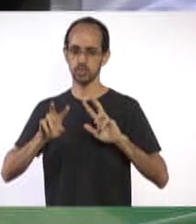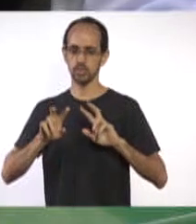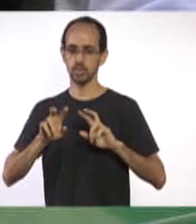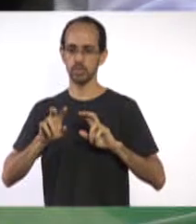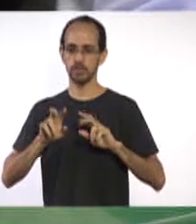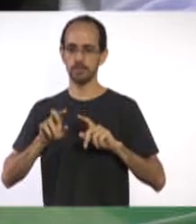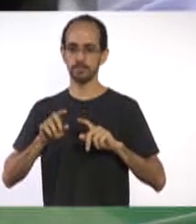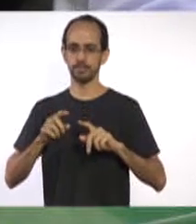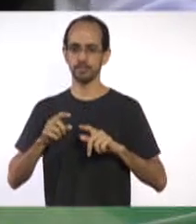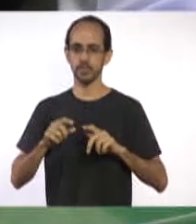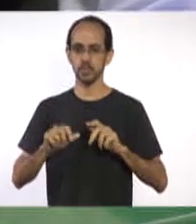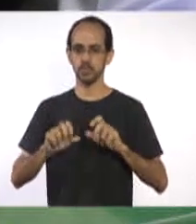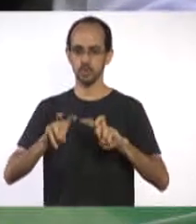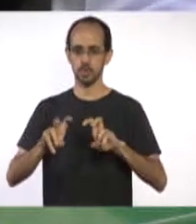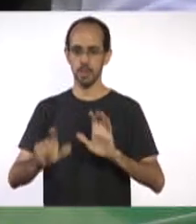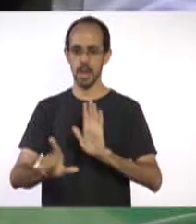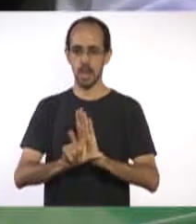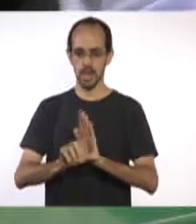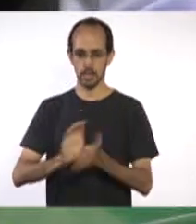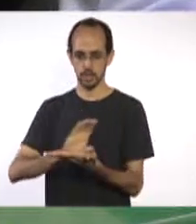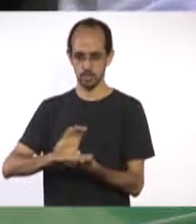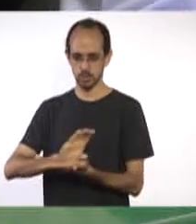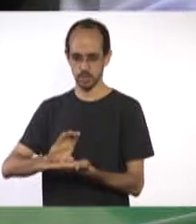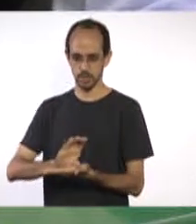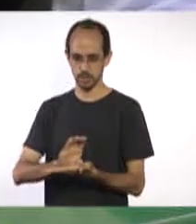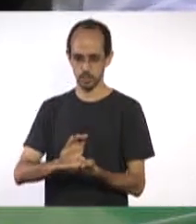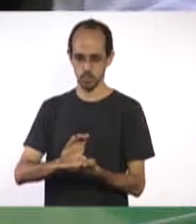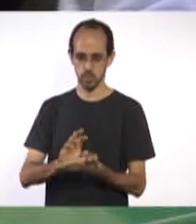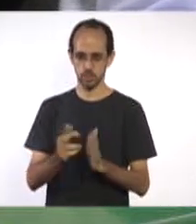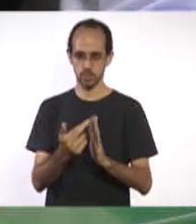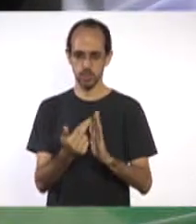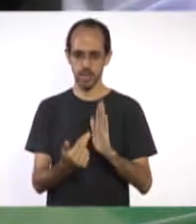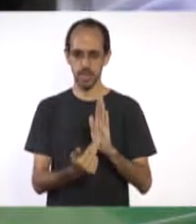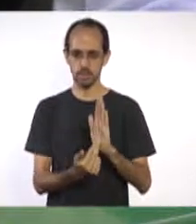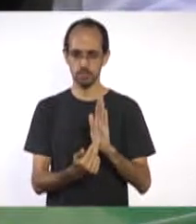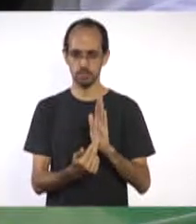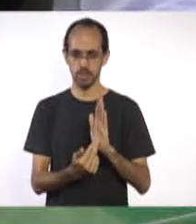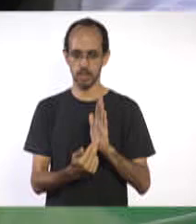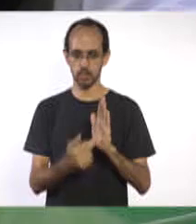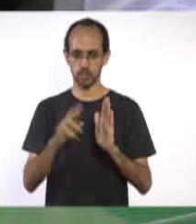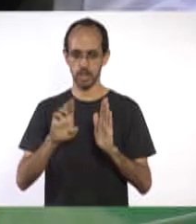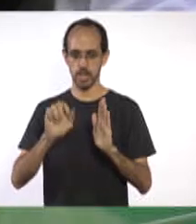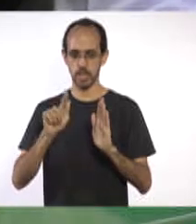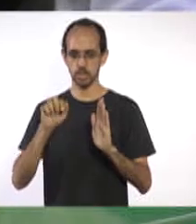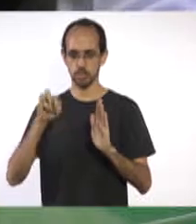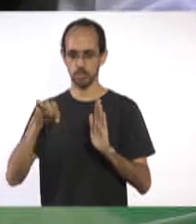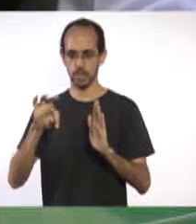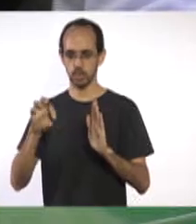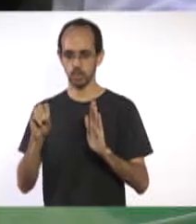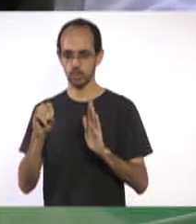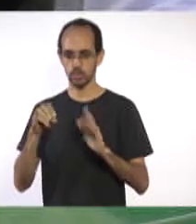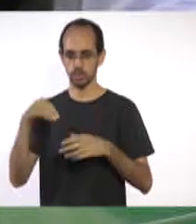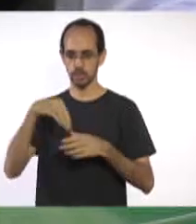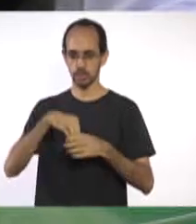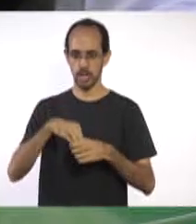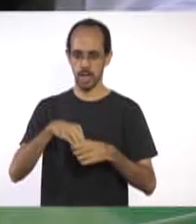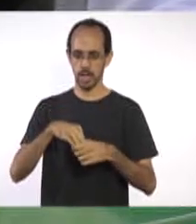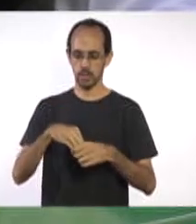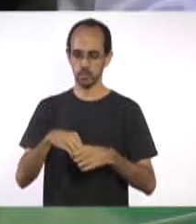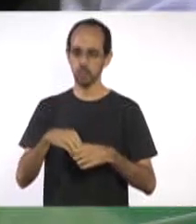comissão, nosso regimento interno, no artigo 26, inciso 4, estabelece a possibilidade das comissões receberem